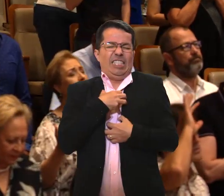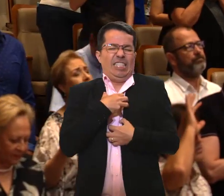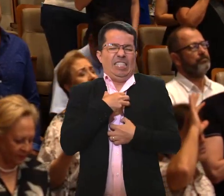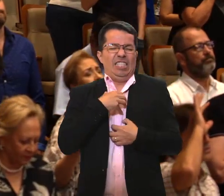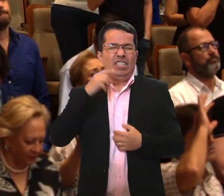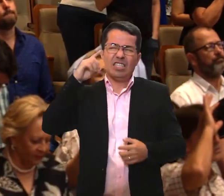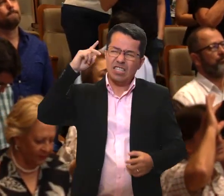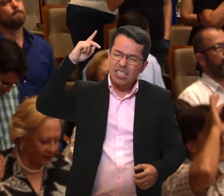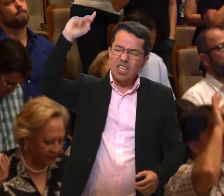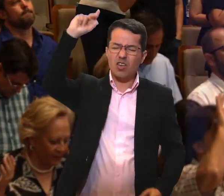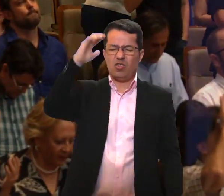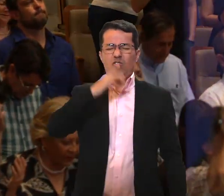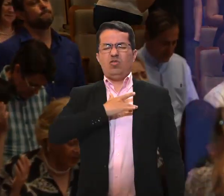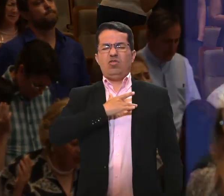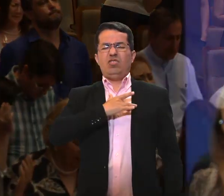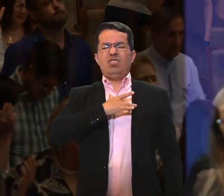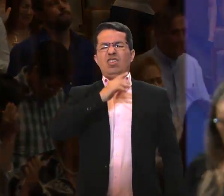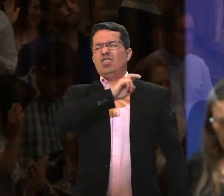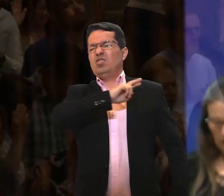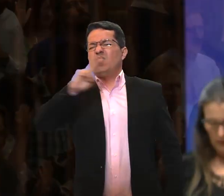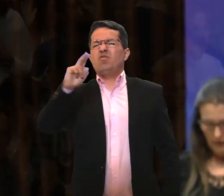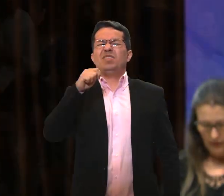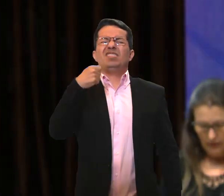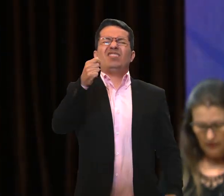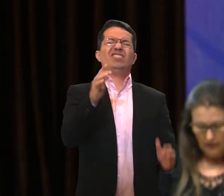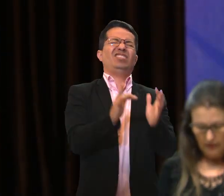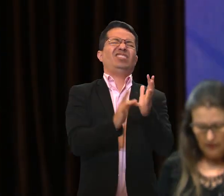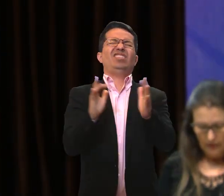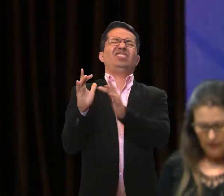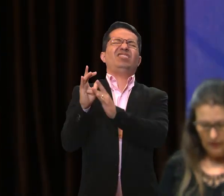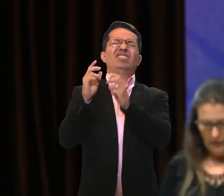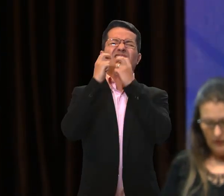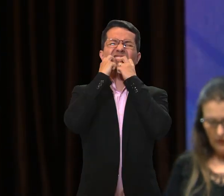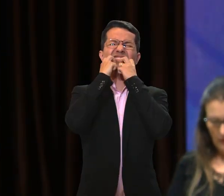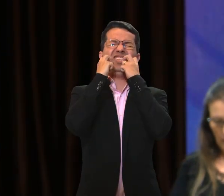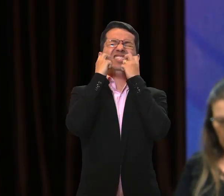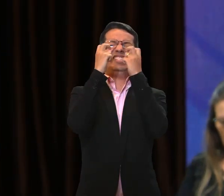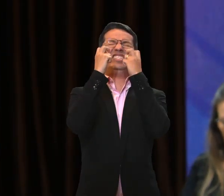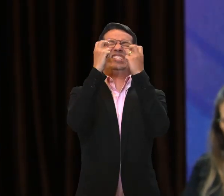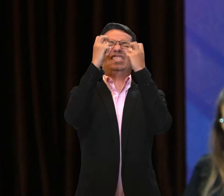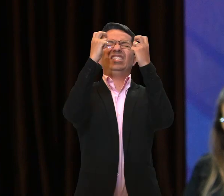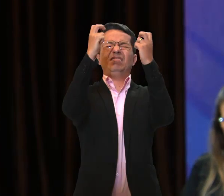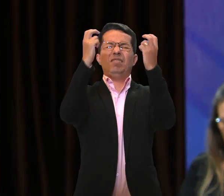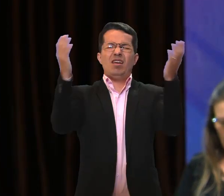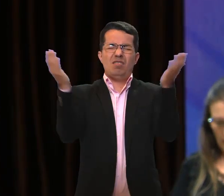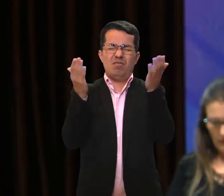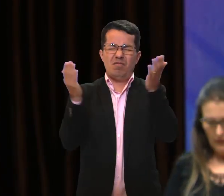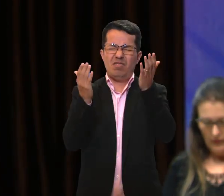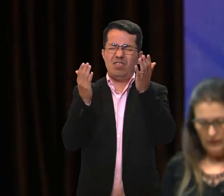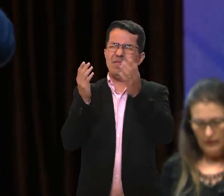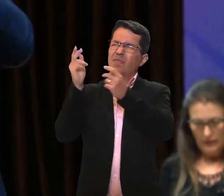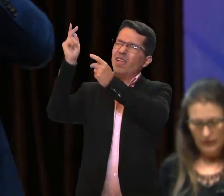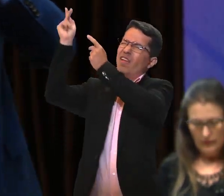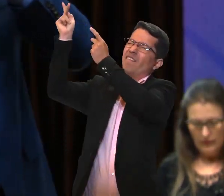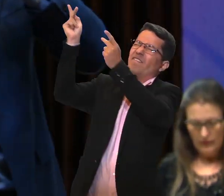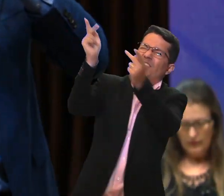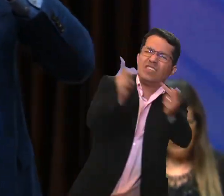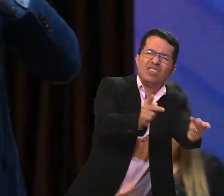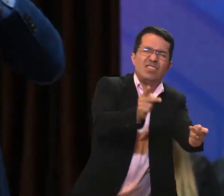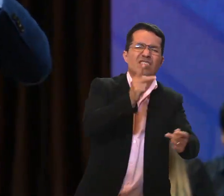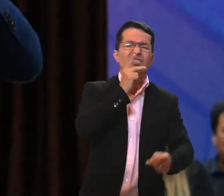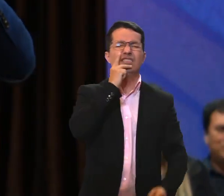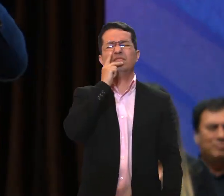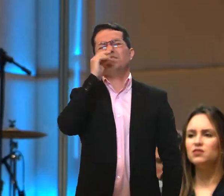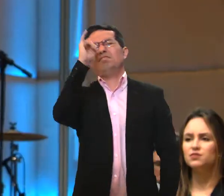Pai, na autoridade do Teu nome, eu clamo, visita, Pai, restaura